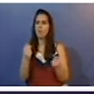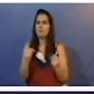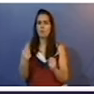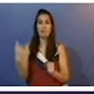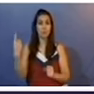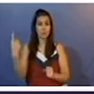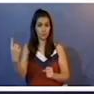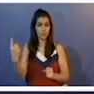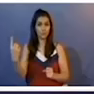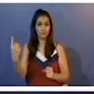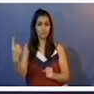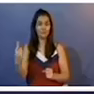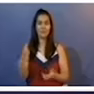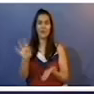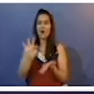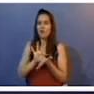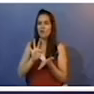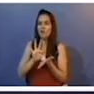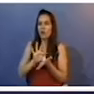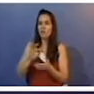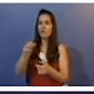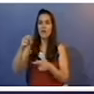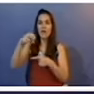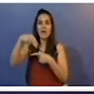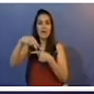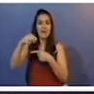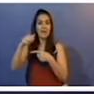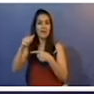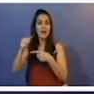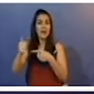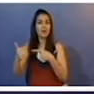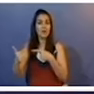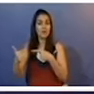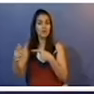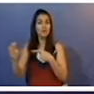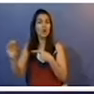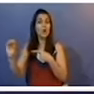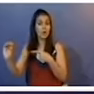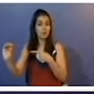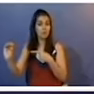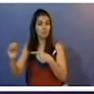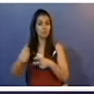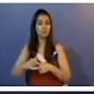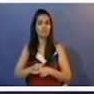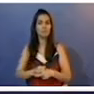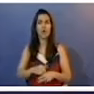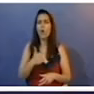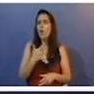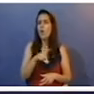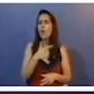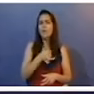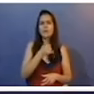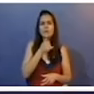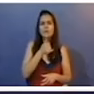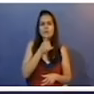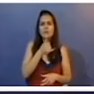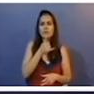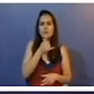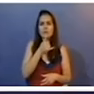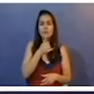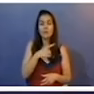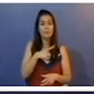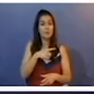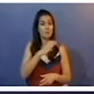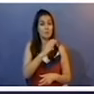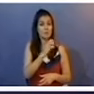nada. Então, a fórmula fica Na2O. O outro exemplo, o óxido de cálcio. Então, nós temos